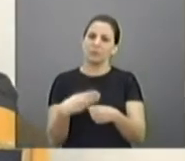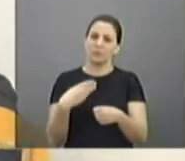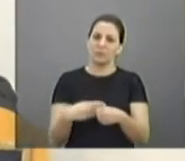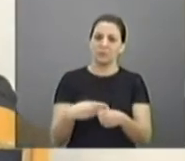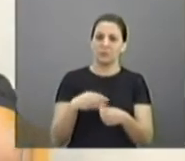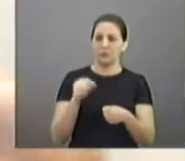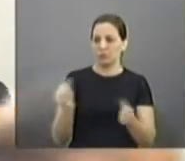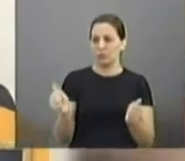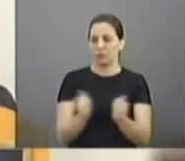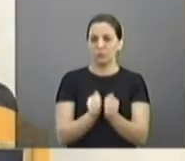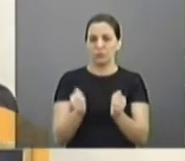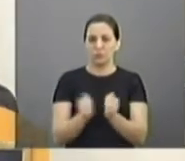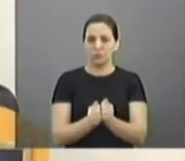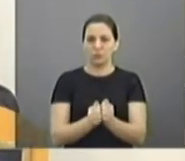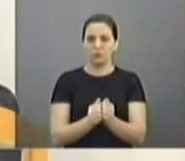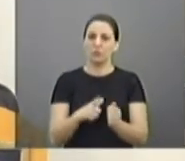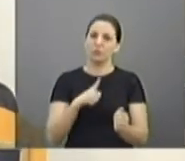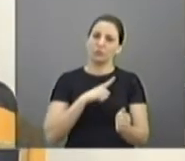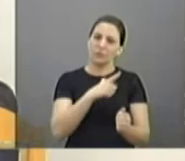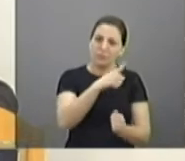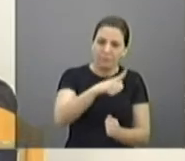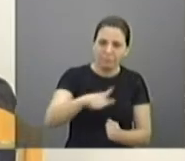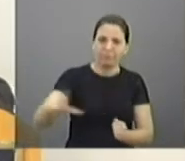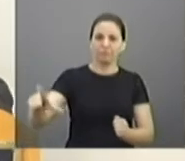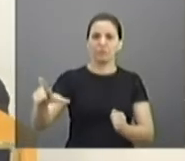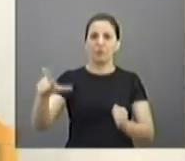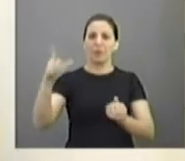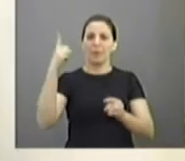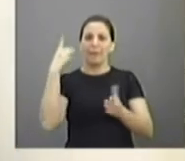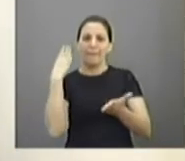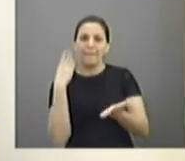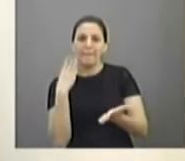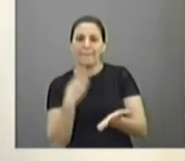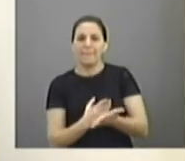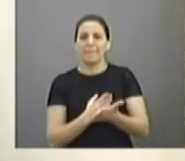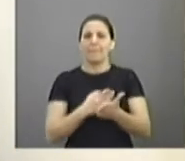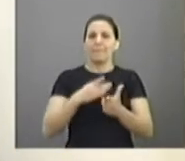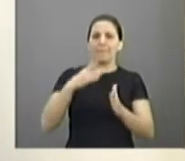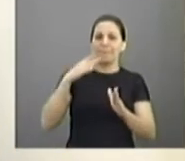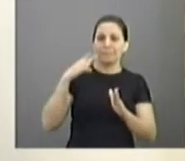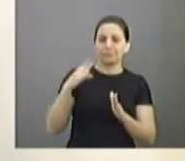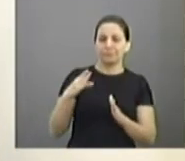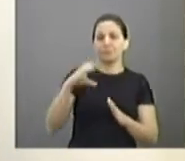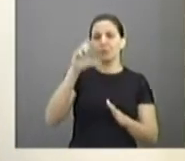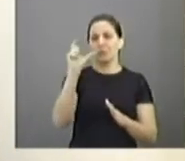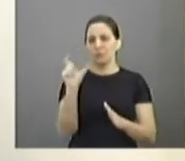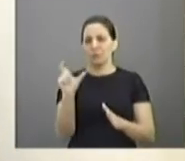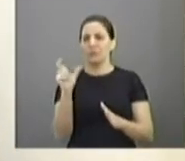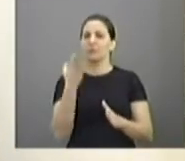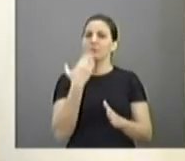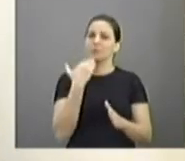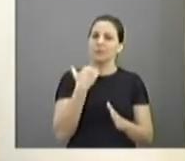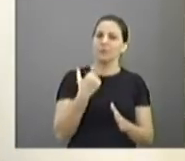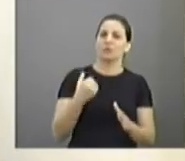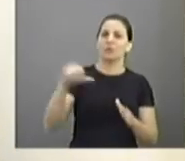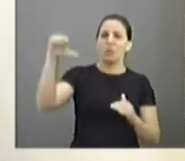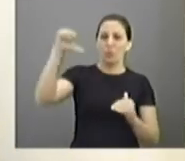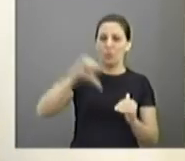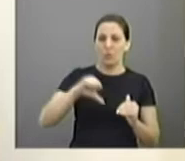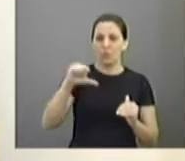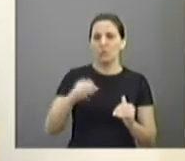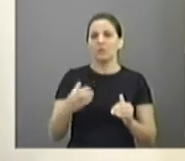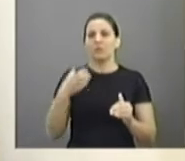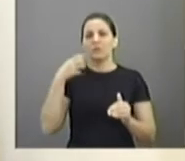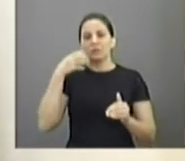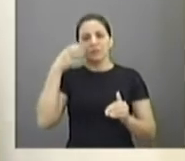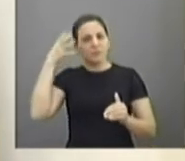junto com ele manter essa política de congelamento do ticket de alimentação, vai pôr por terra o discurso de que